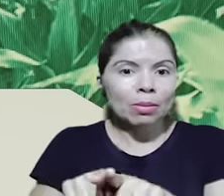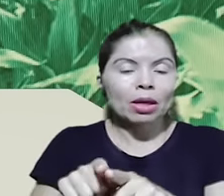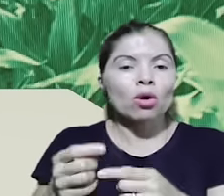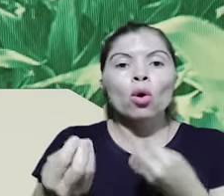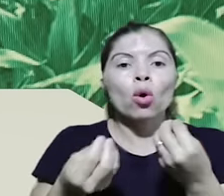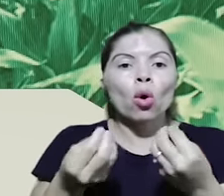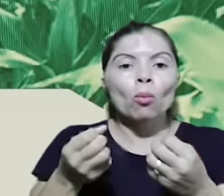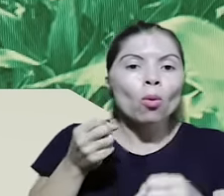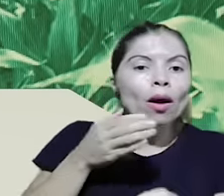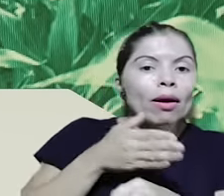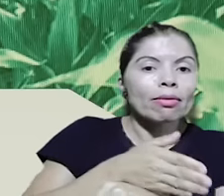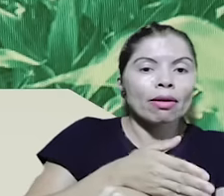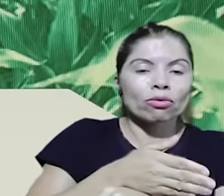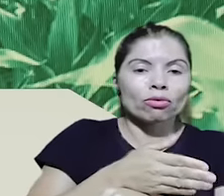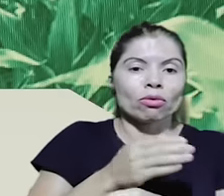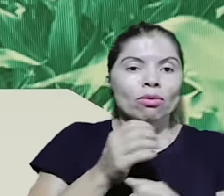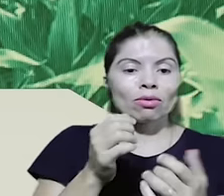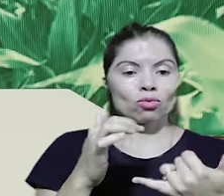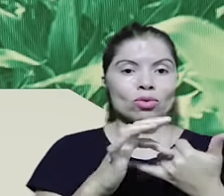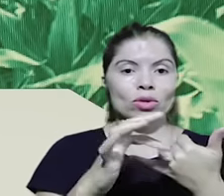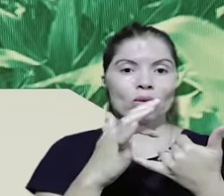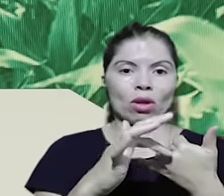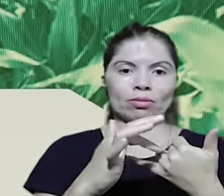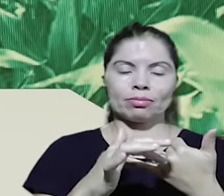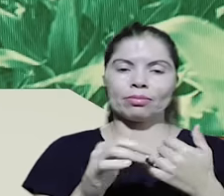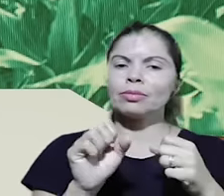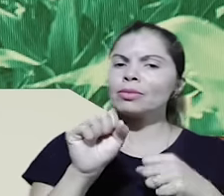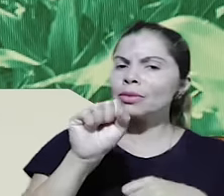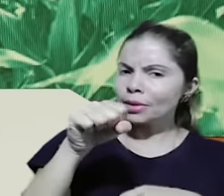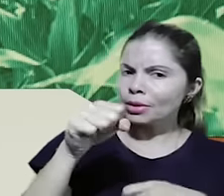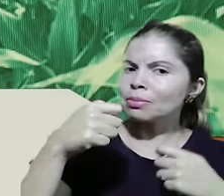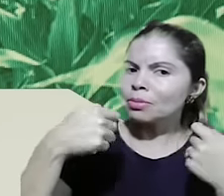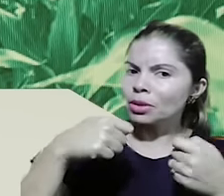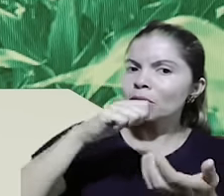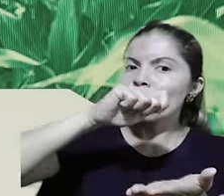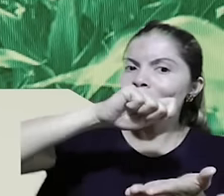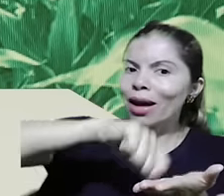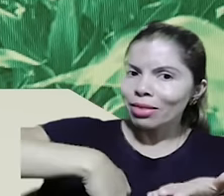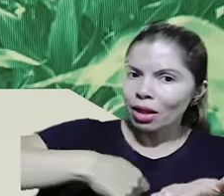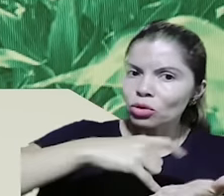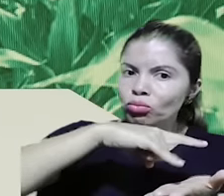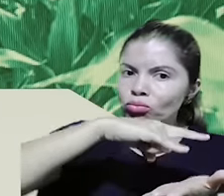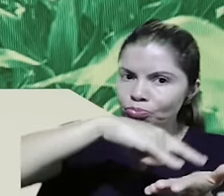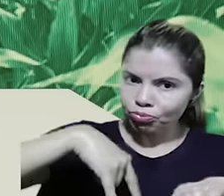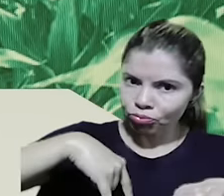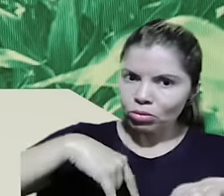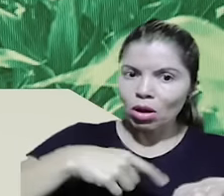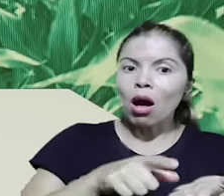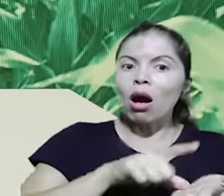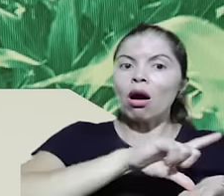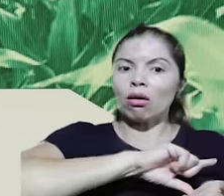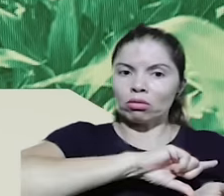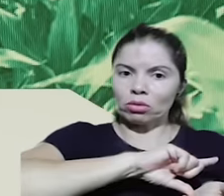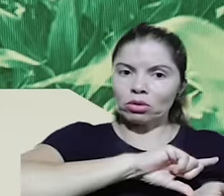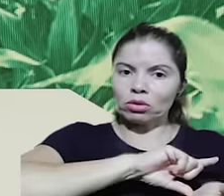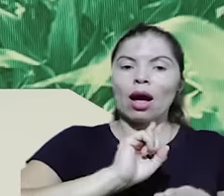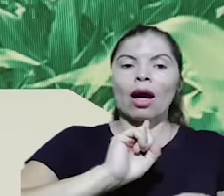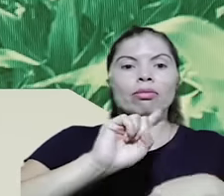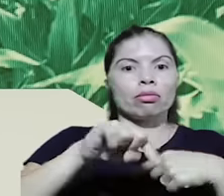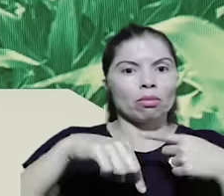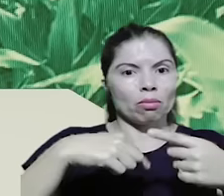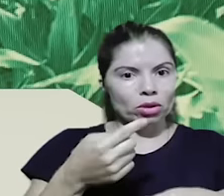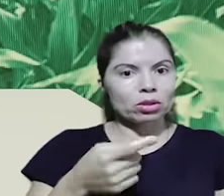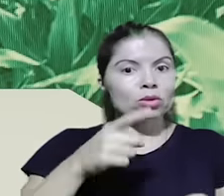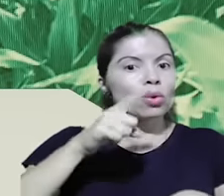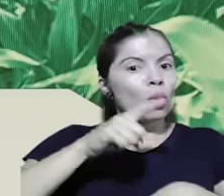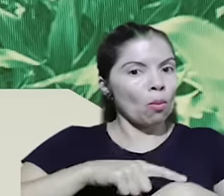celular é claro que a gente sempre recomenda que todos os cadastros tenham sido feitos antes para daí simplesmente no